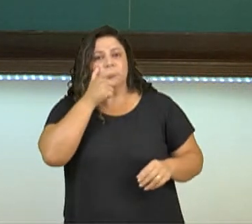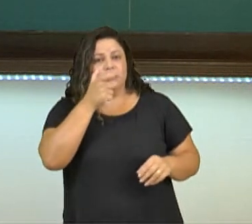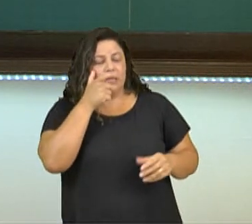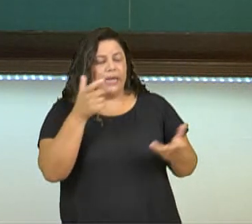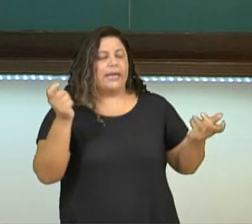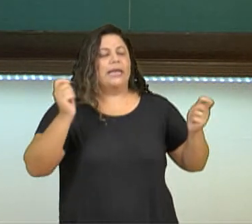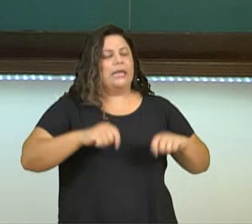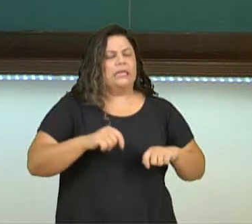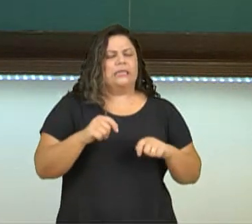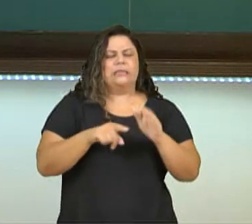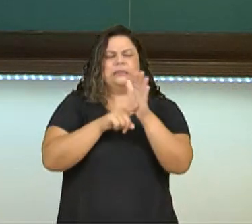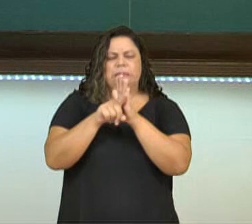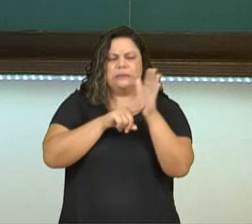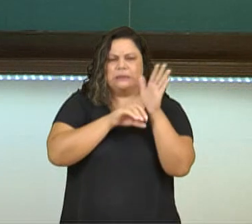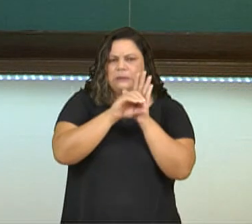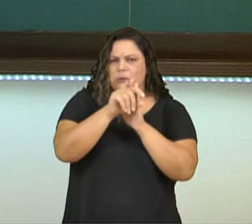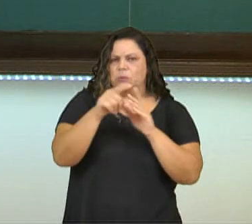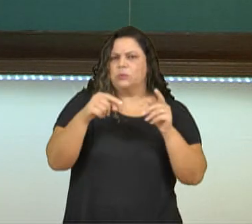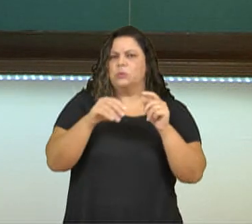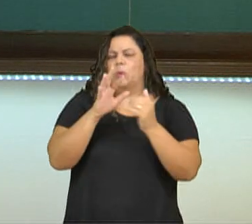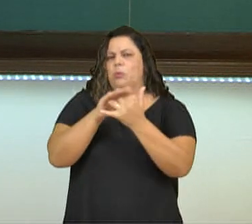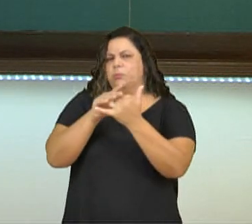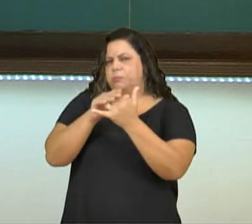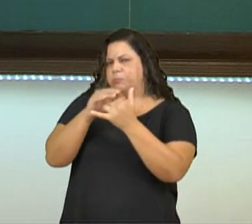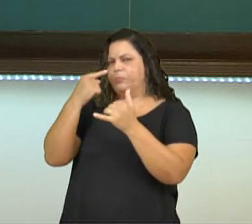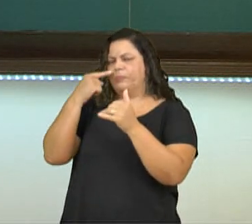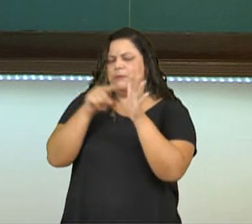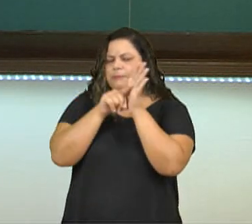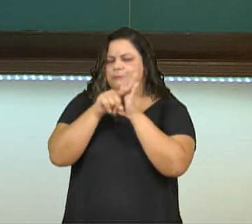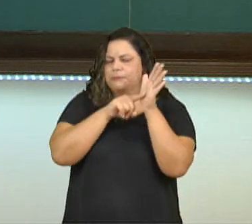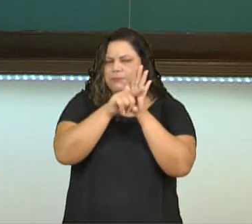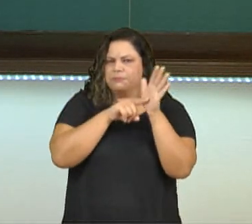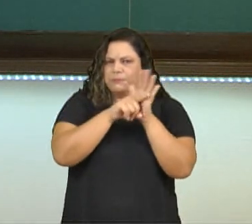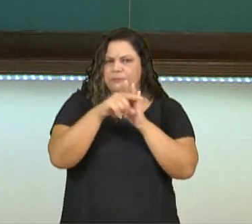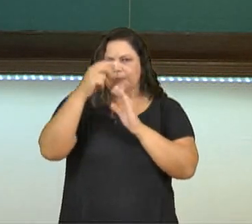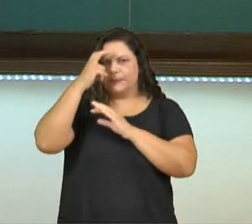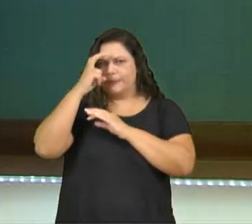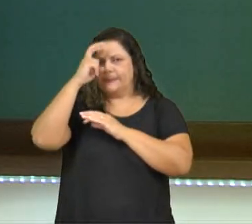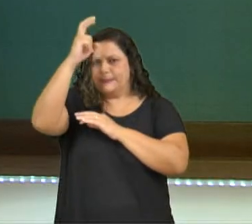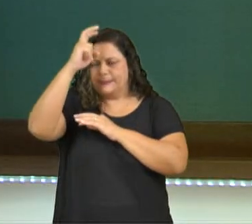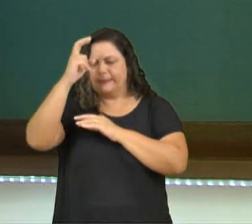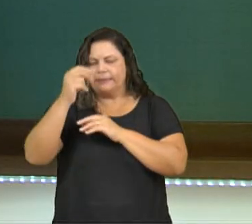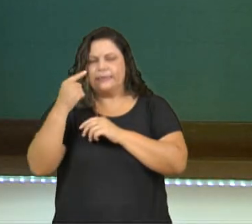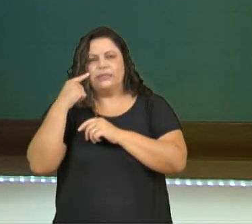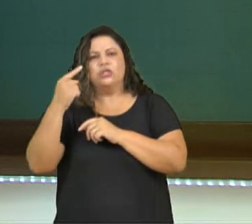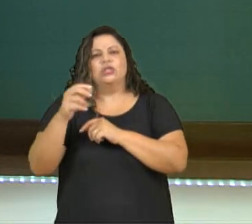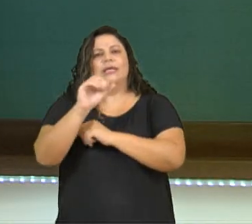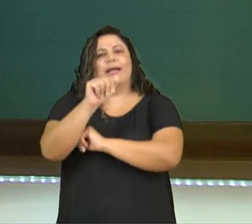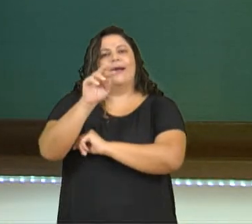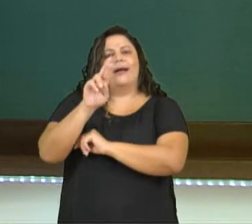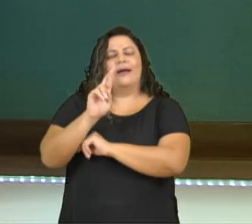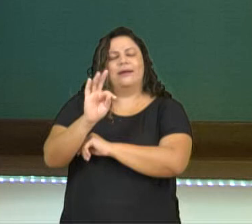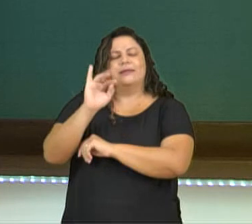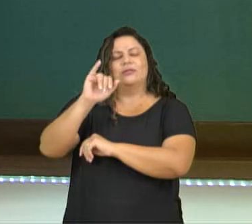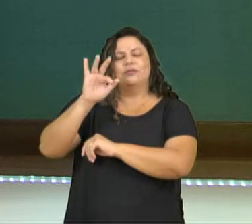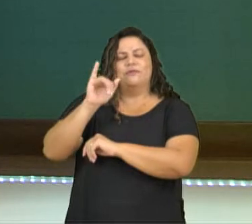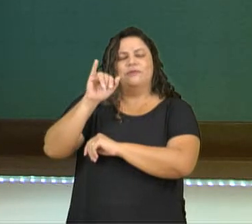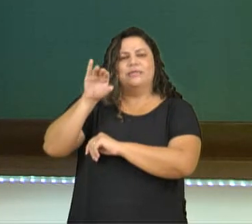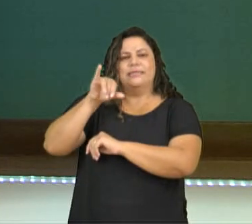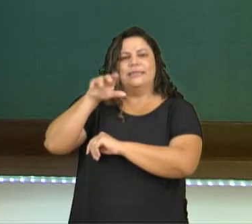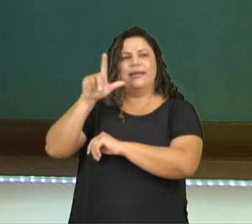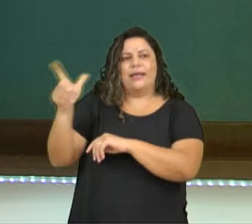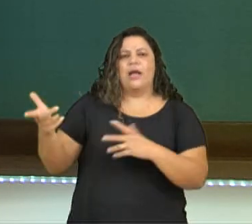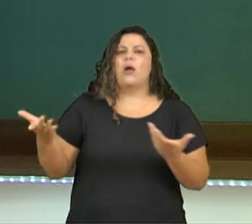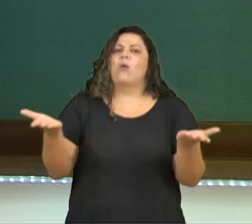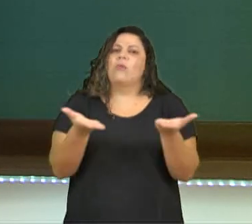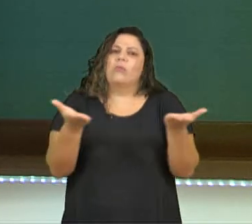o YouTube consegue gerenciar isso por meio da inteligência artificial. E também hoje nos celulares nós também